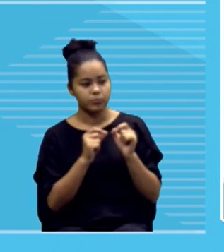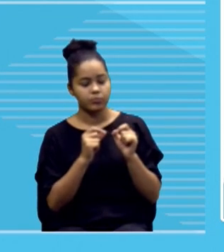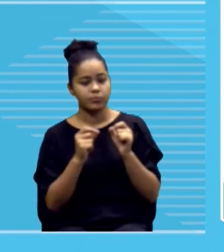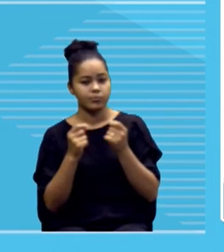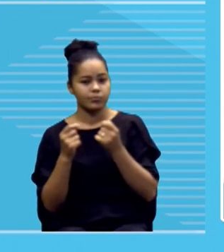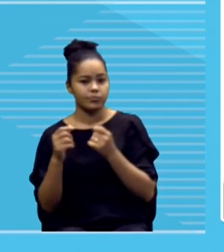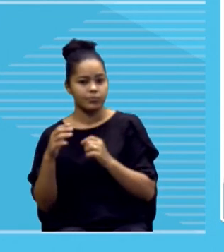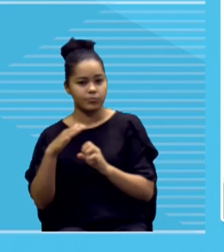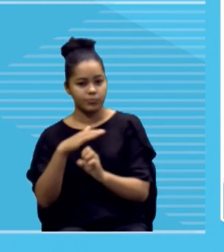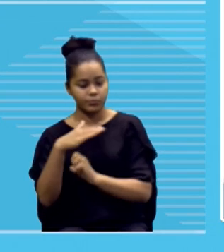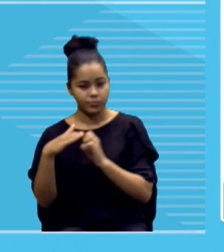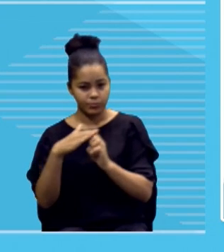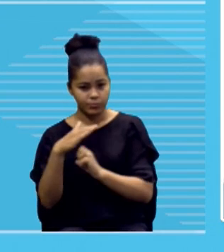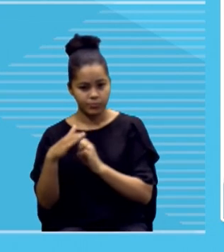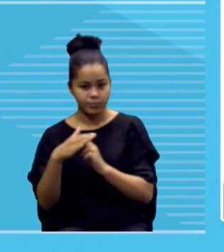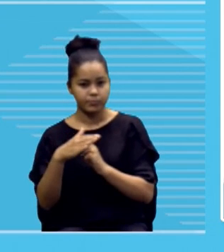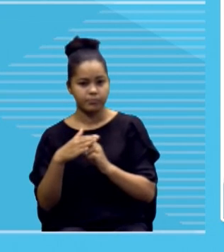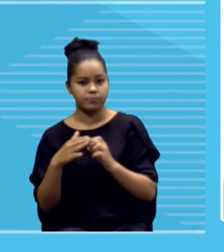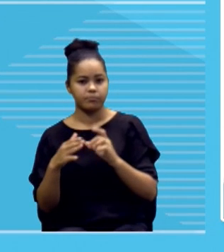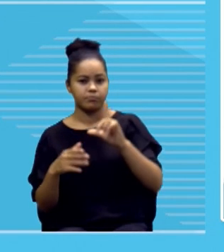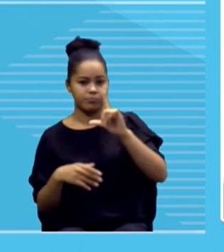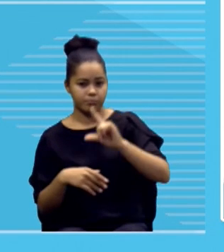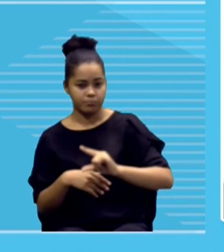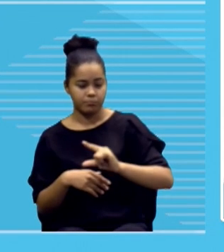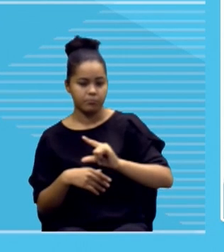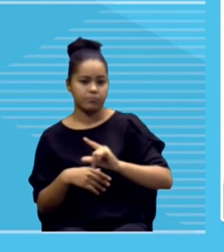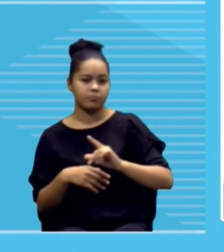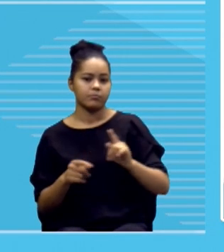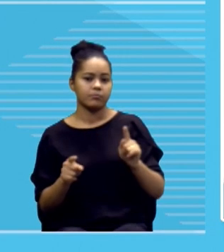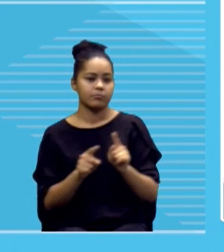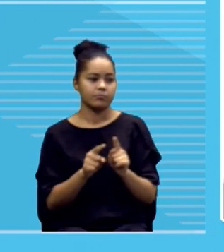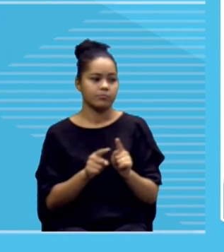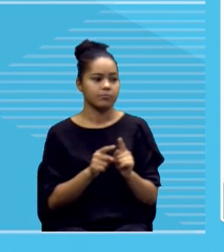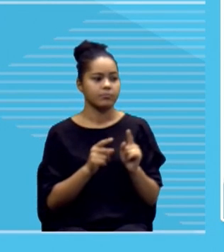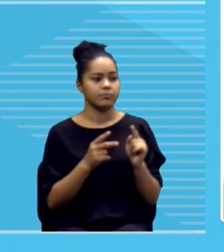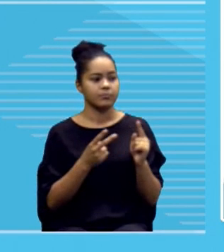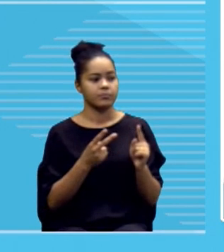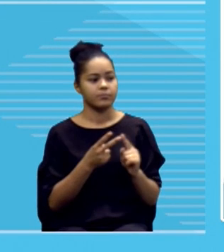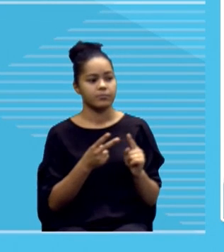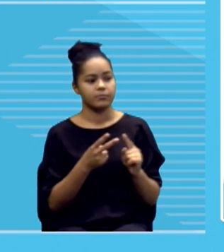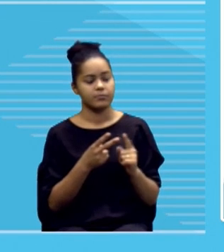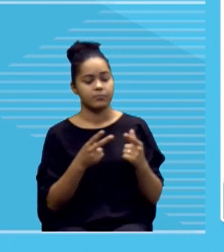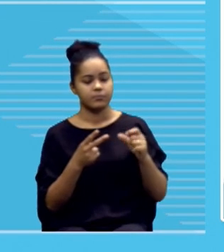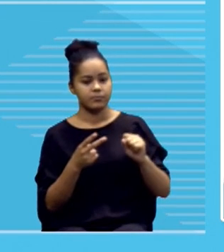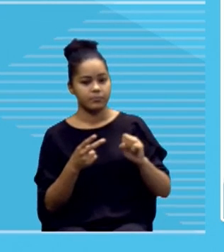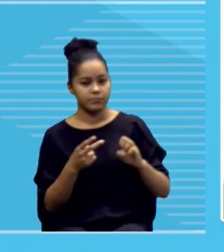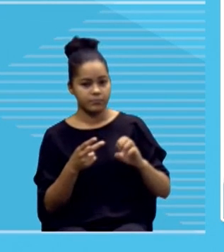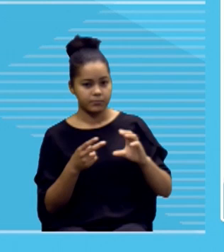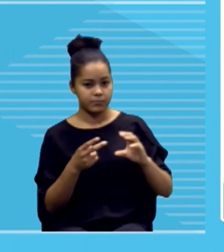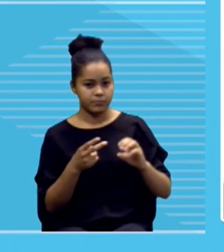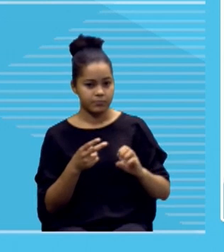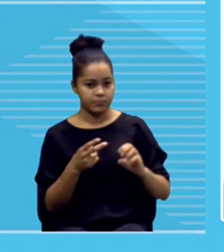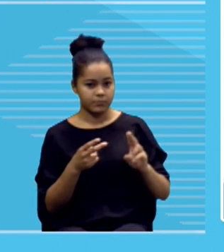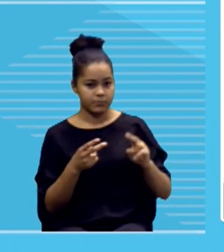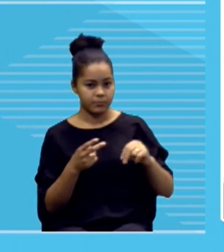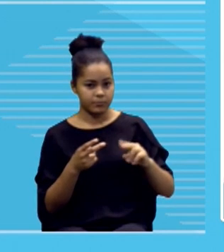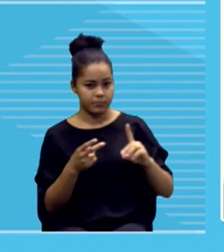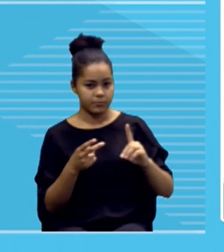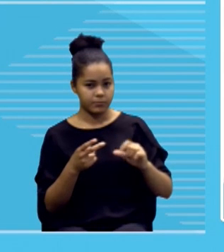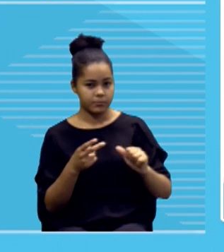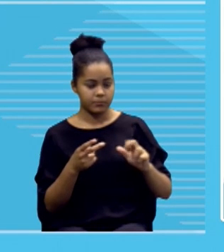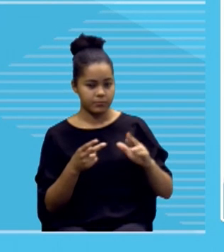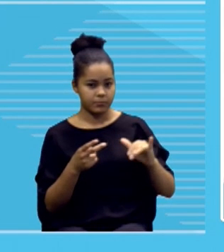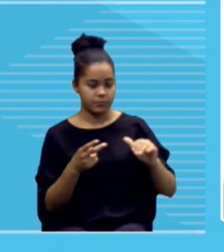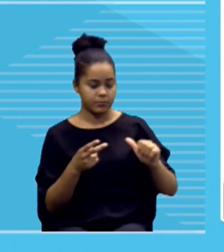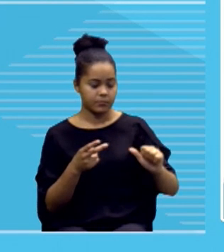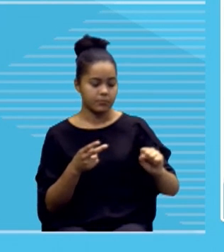indústrias e médio porte, e redes elétricas secundárias, redistribuição de baixa tensão, abrange os consumidores residenciais.